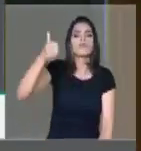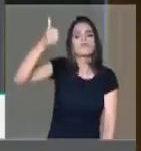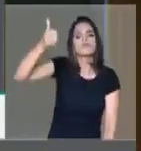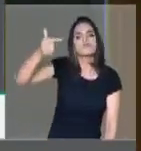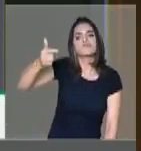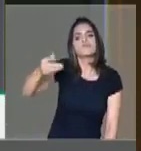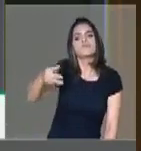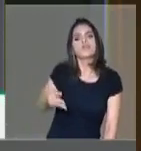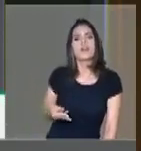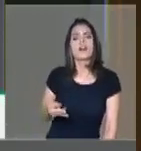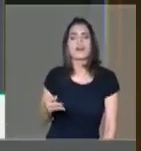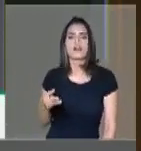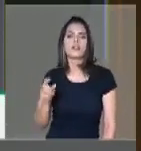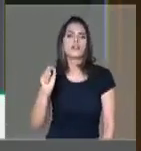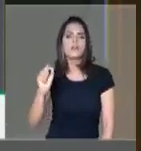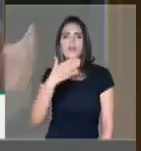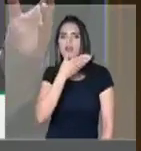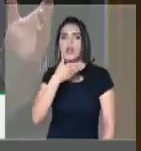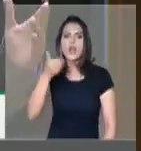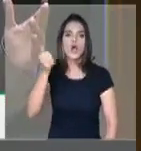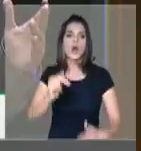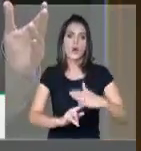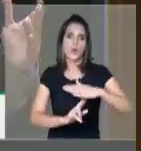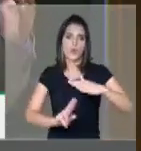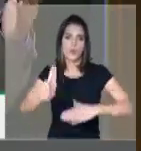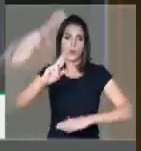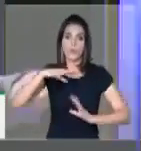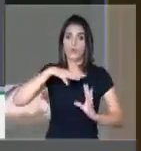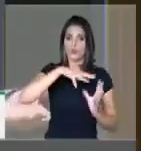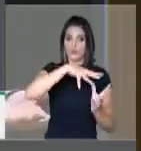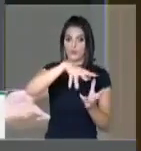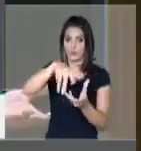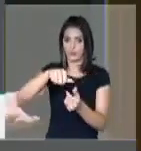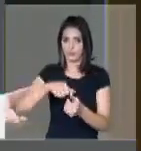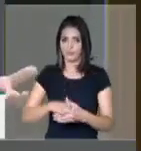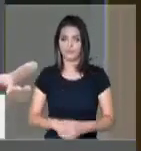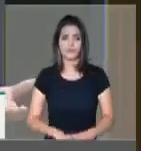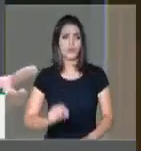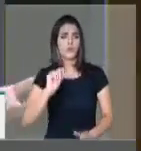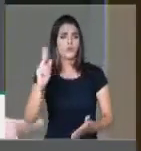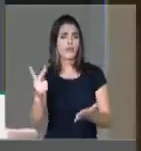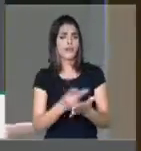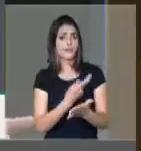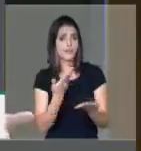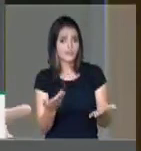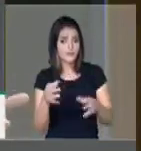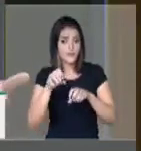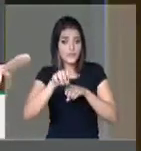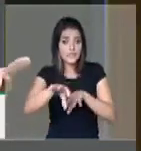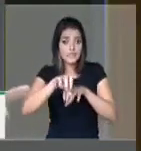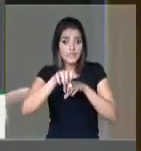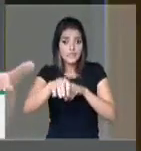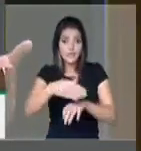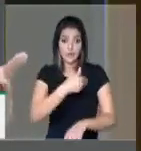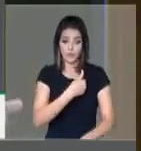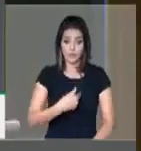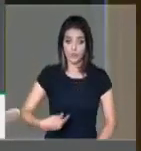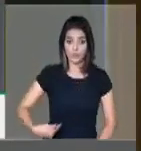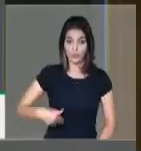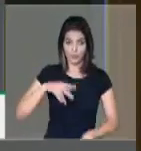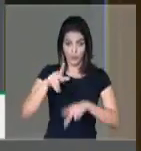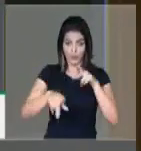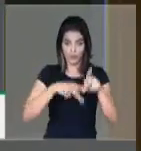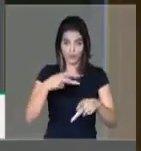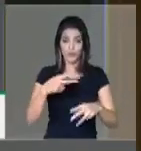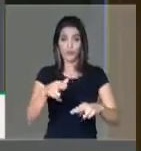melhores universidades do mundo. Bom, o que aconteceu com o ensino público depois